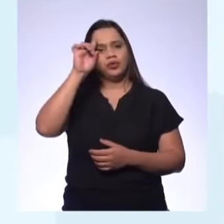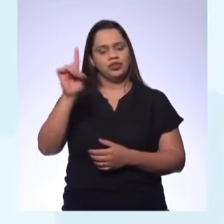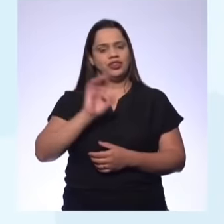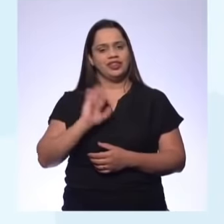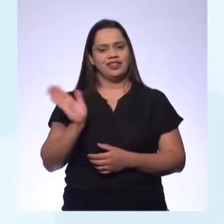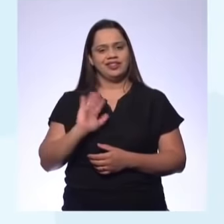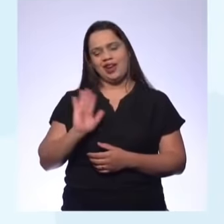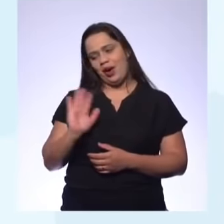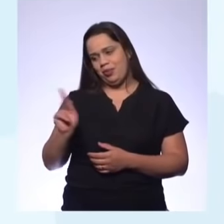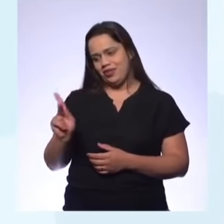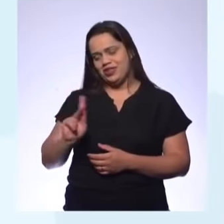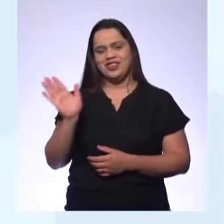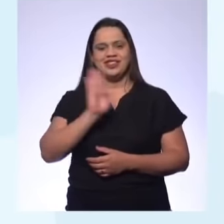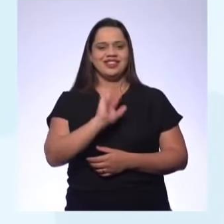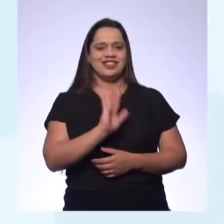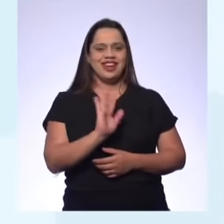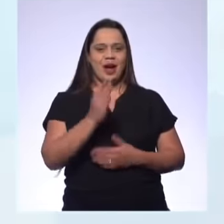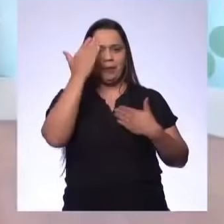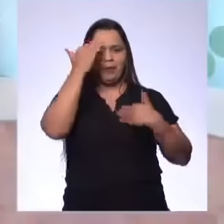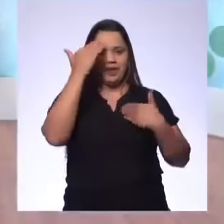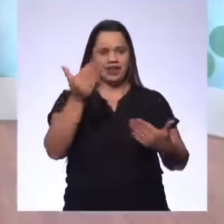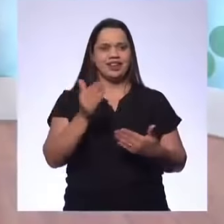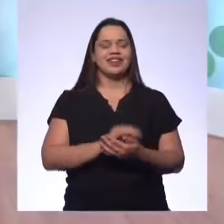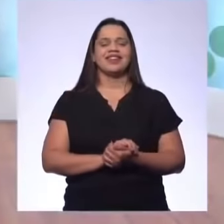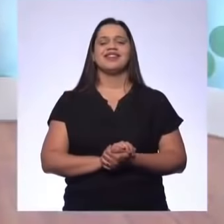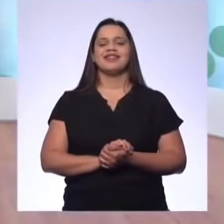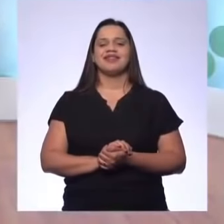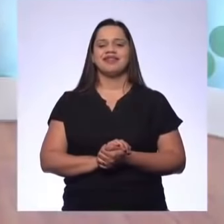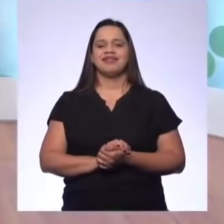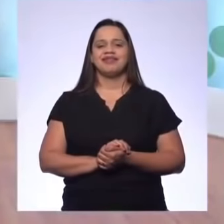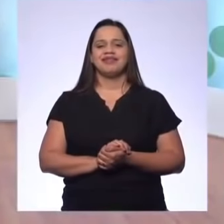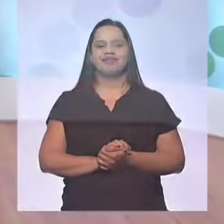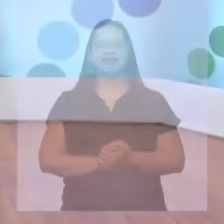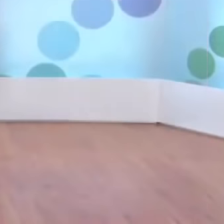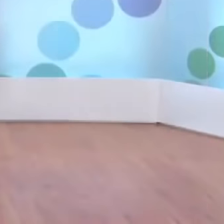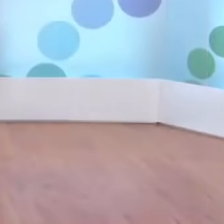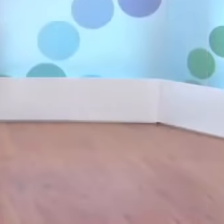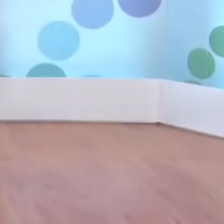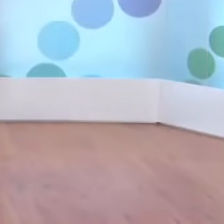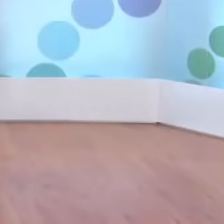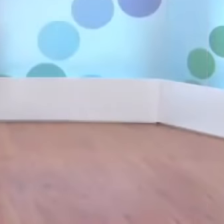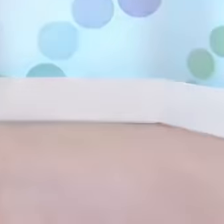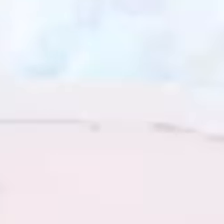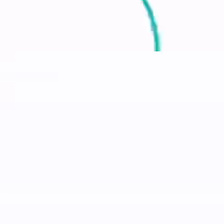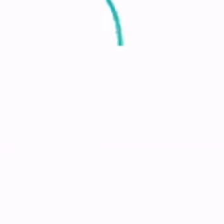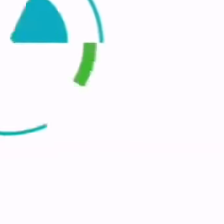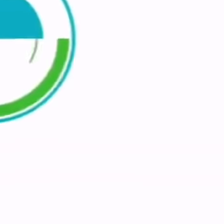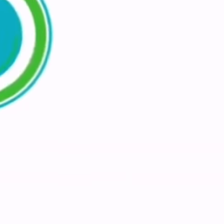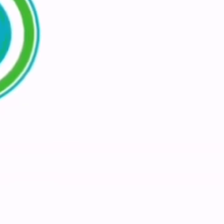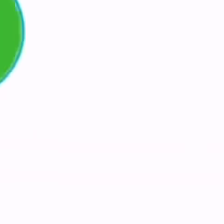dia bye bye bye Bye see you see when you E aí